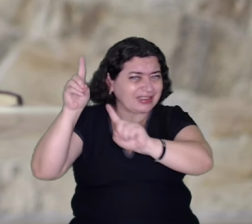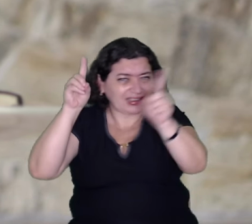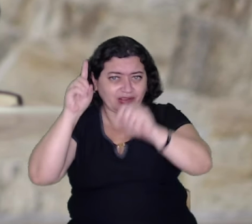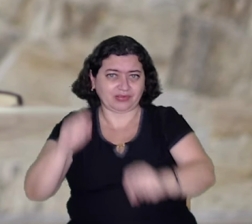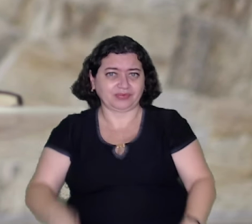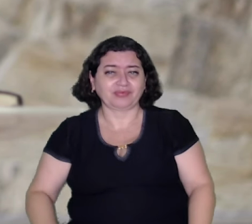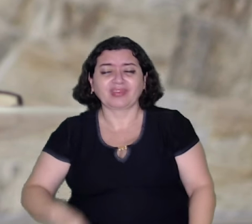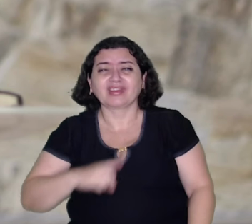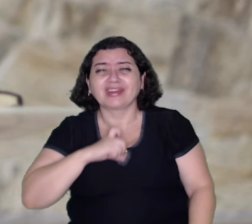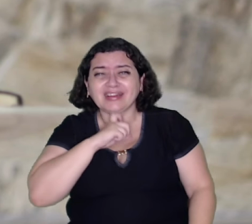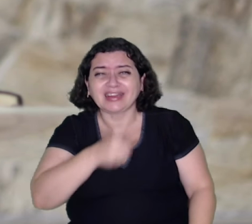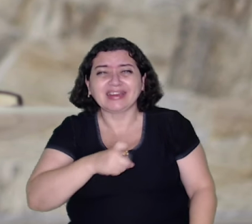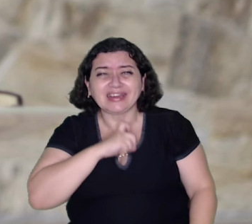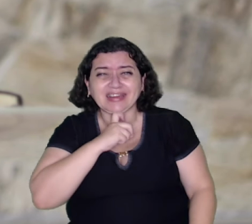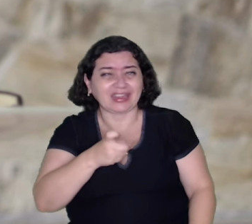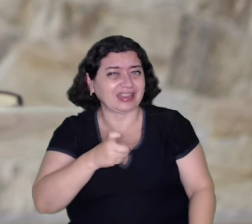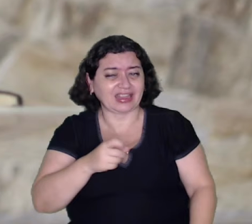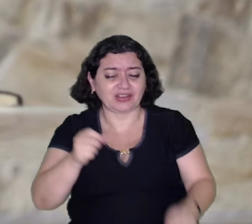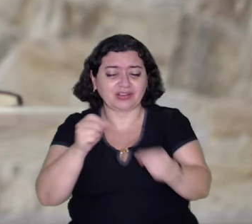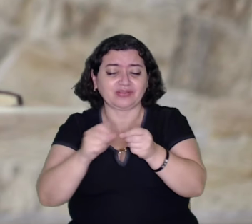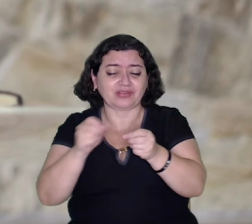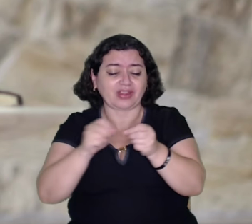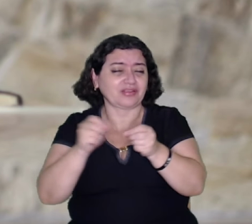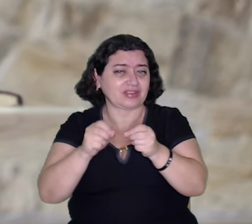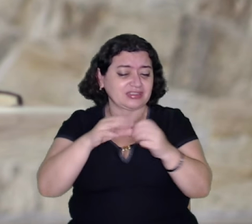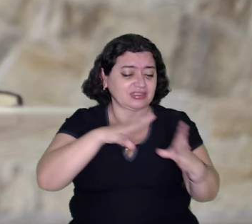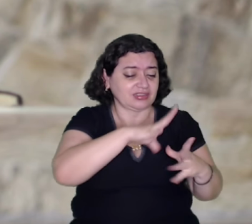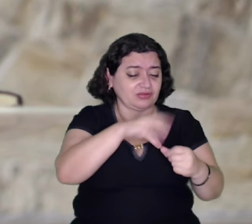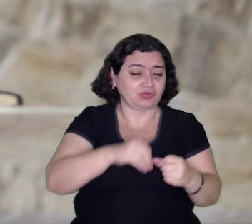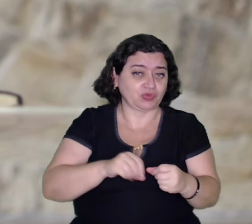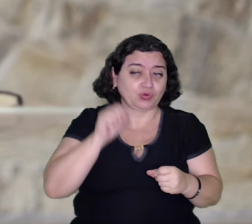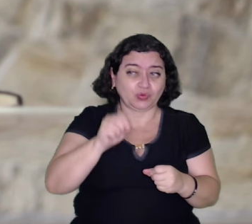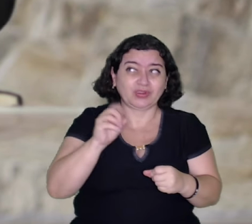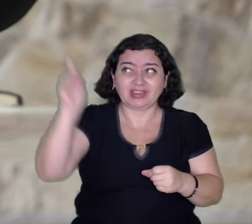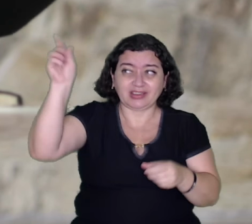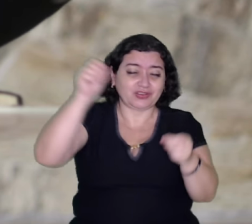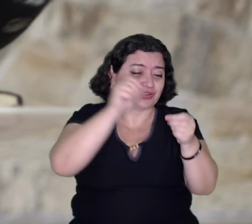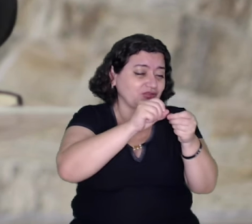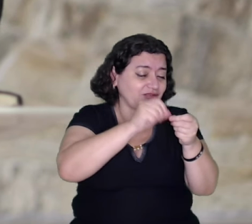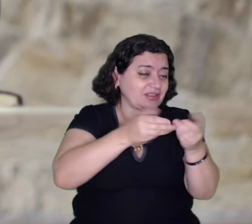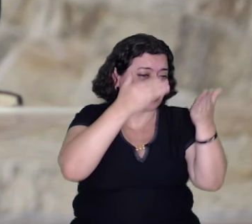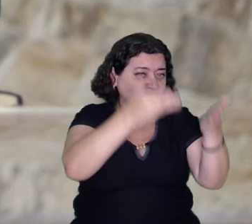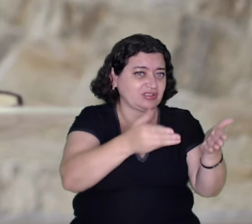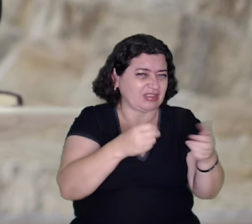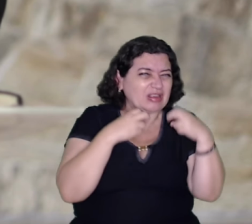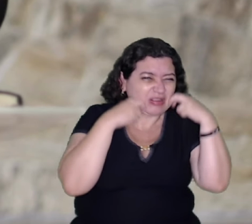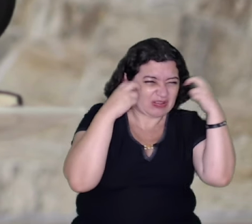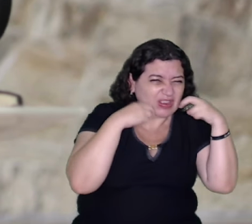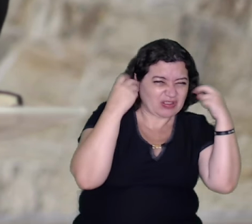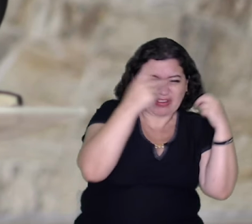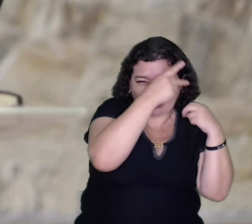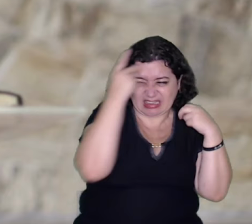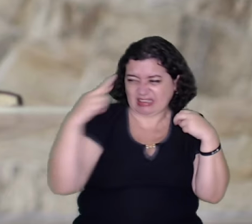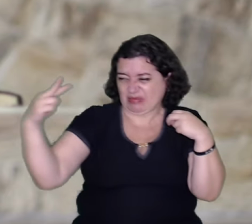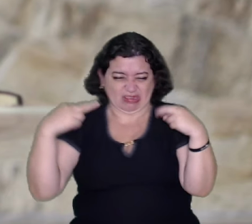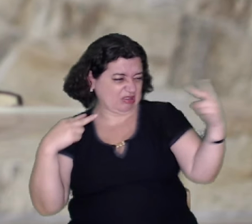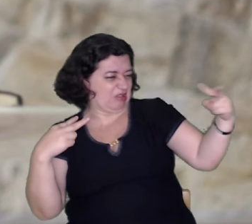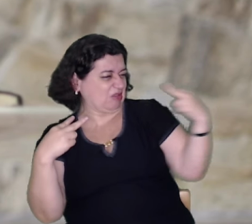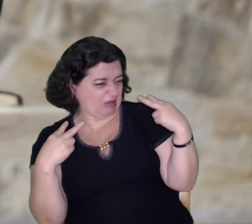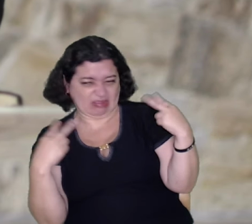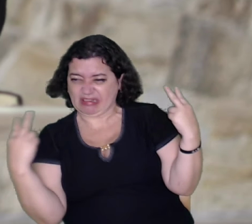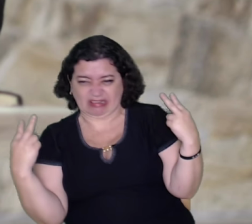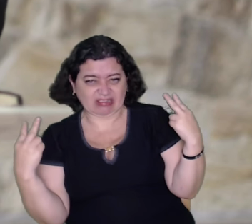ninguém nesse mundo vai fazer por você o que Deus faz. Então não fique com vergonha das pessoas estarem olhando,